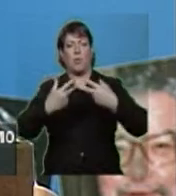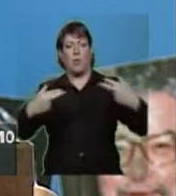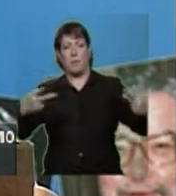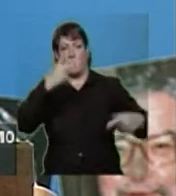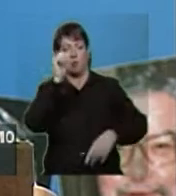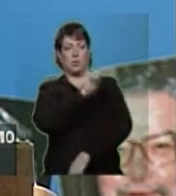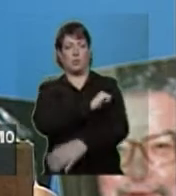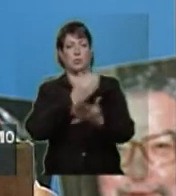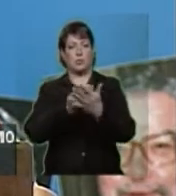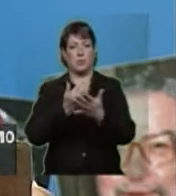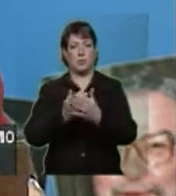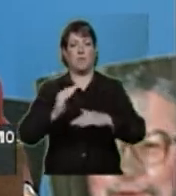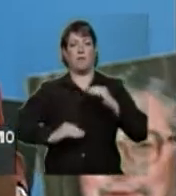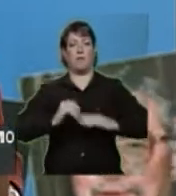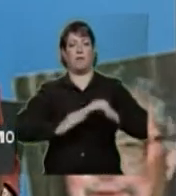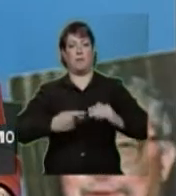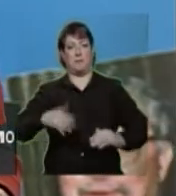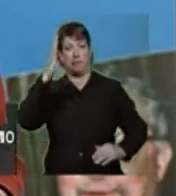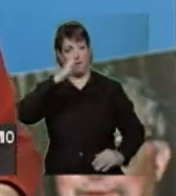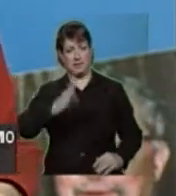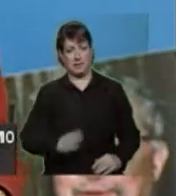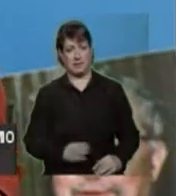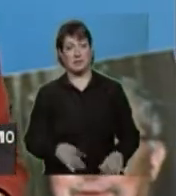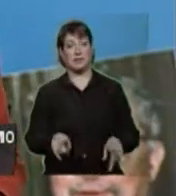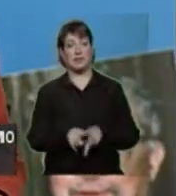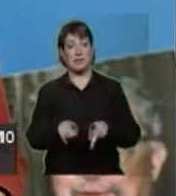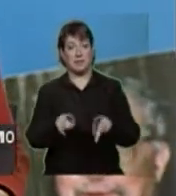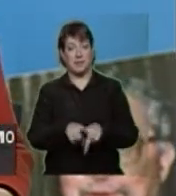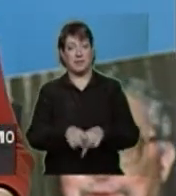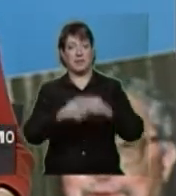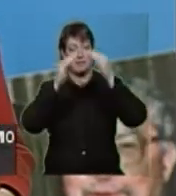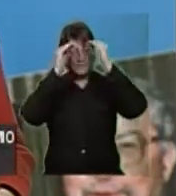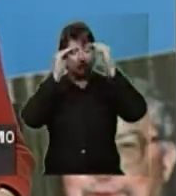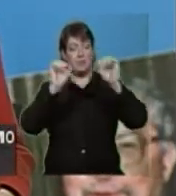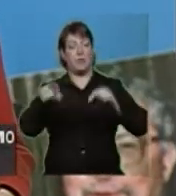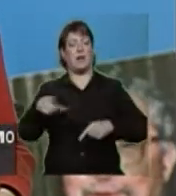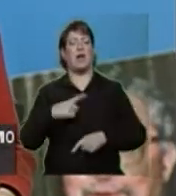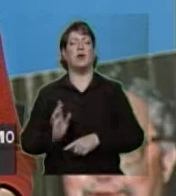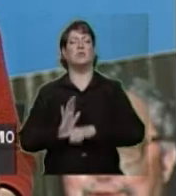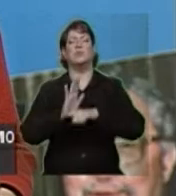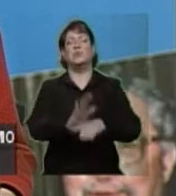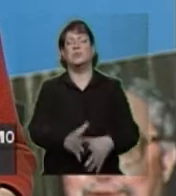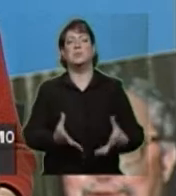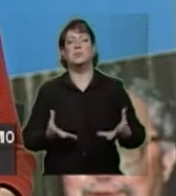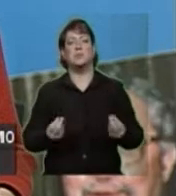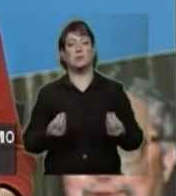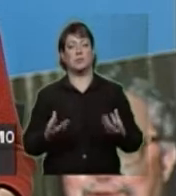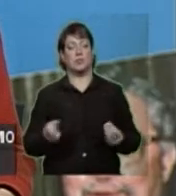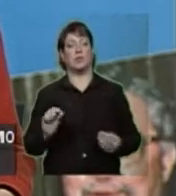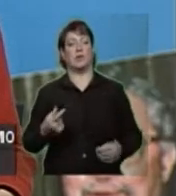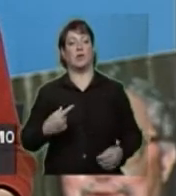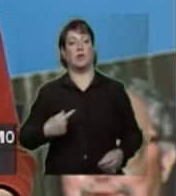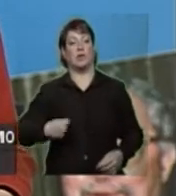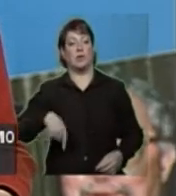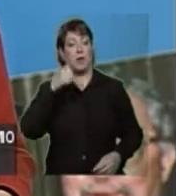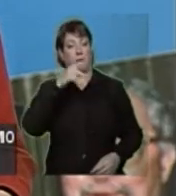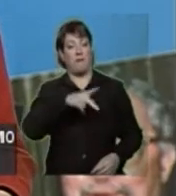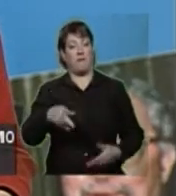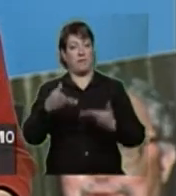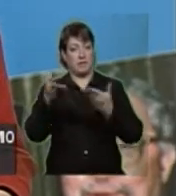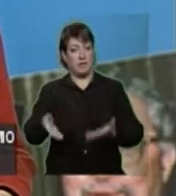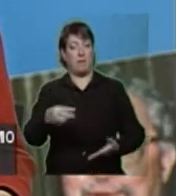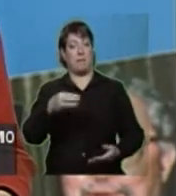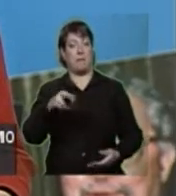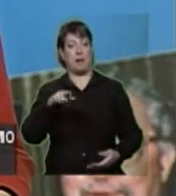profissionais brasileiros. Reconhece a contribuição inestimável de nossa professora Maria da